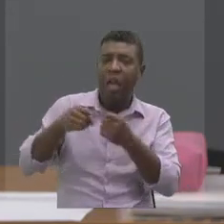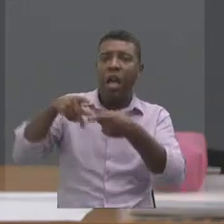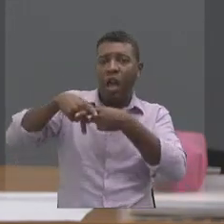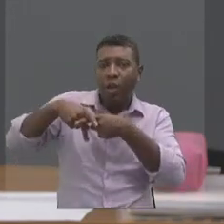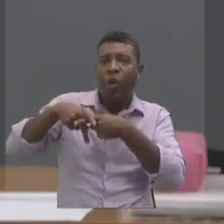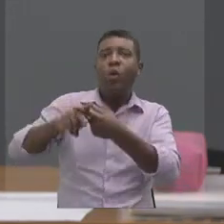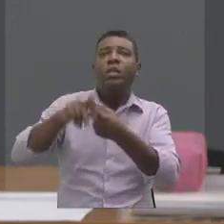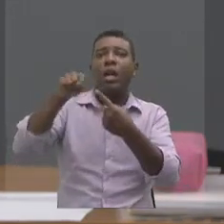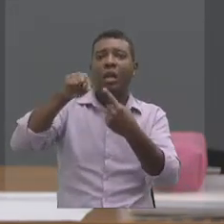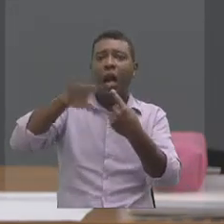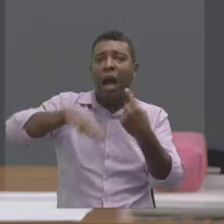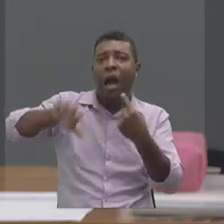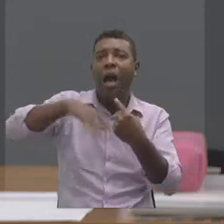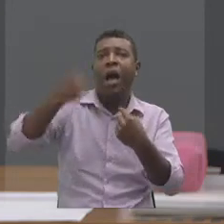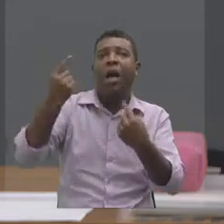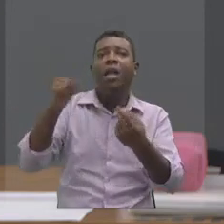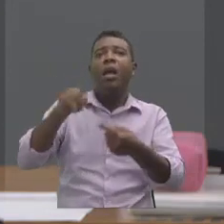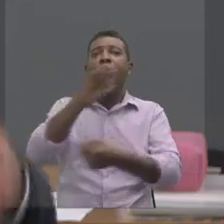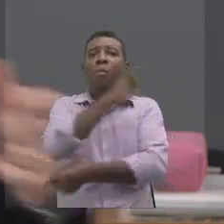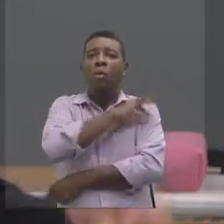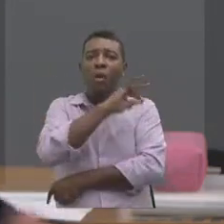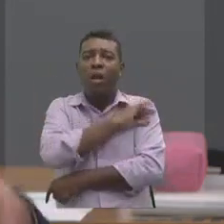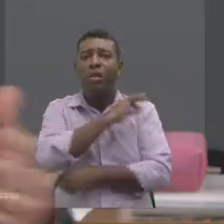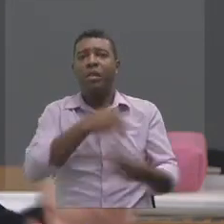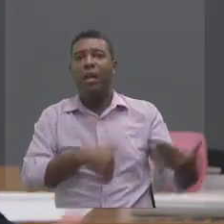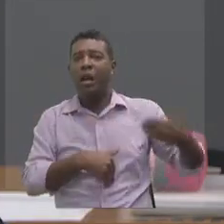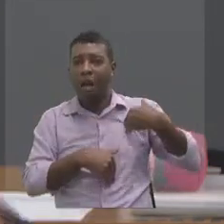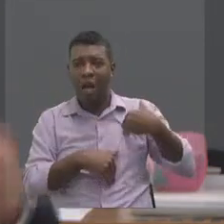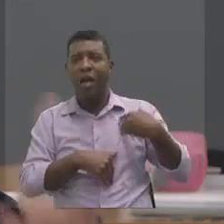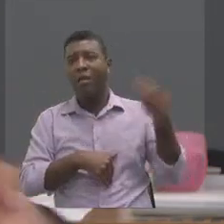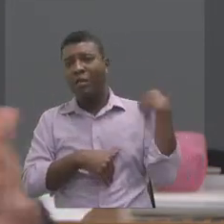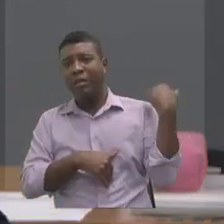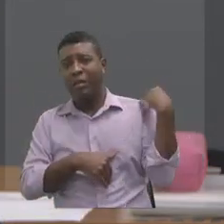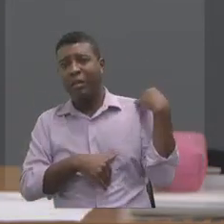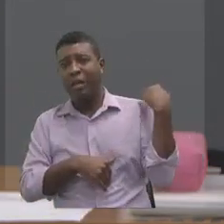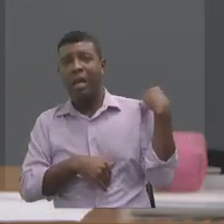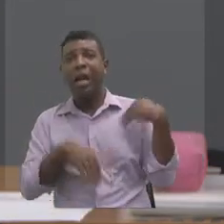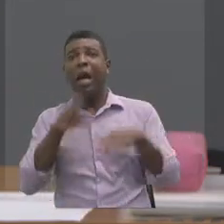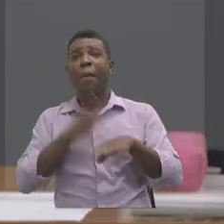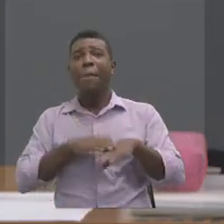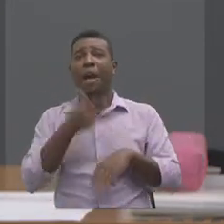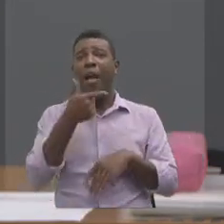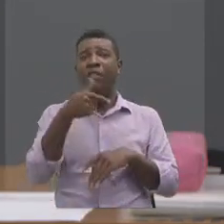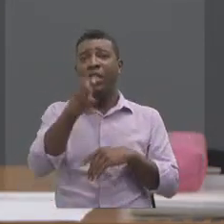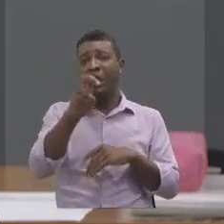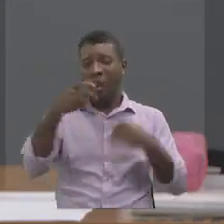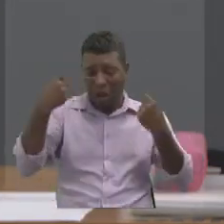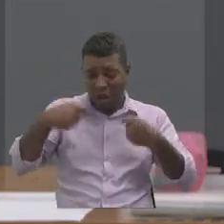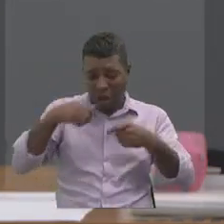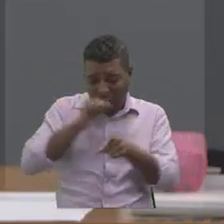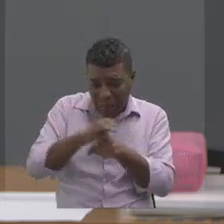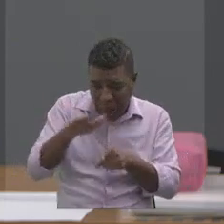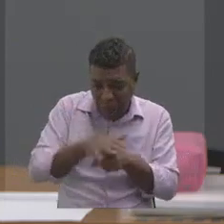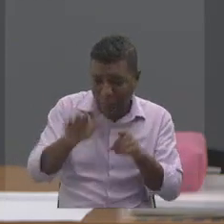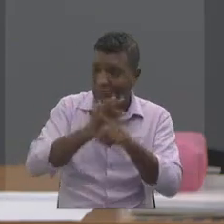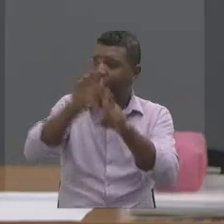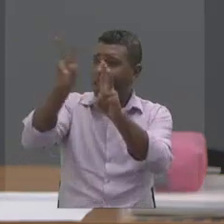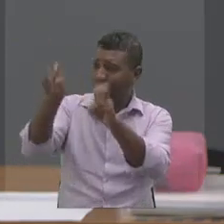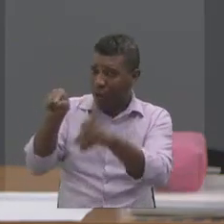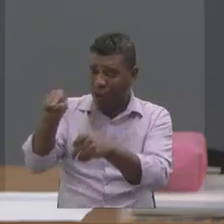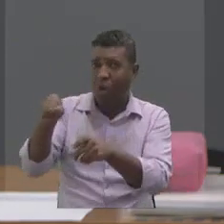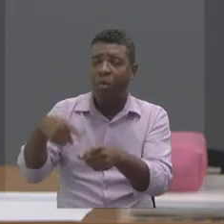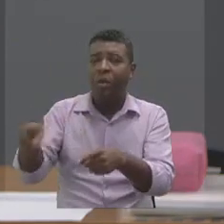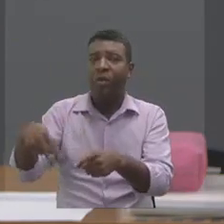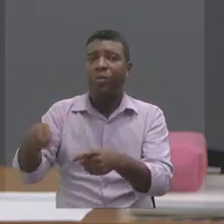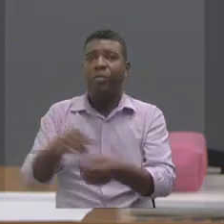da Polícia Militar pela quantidade excedentes né só no nosso sistema de controle foram mais de 25 demandas em relação ao trecho né a gente sabe que temos